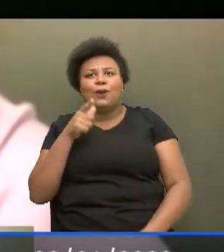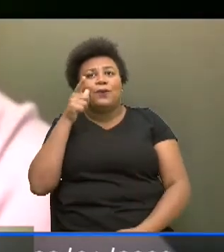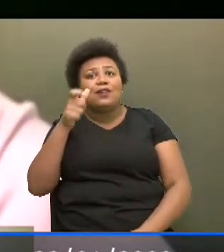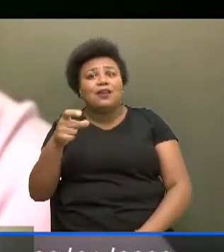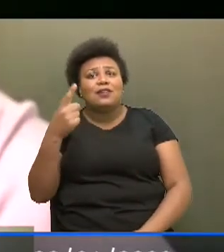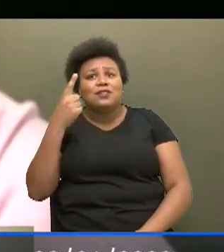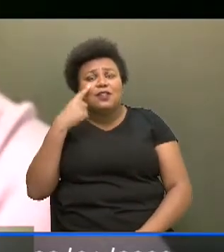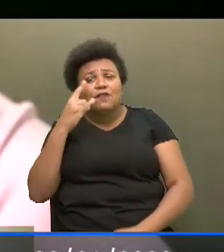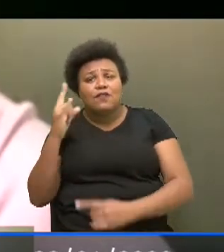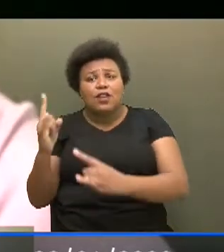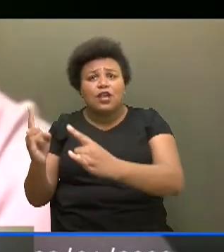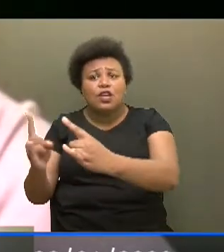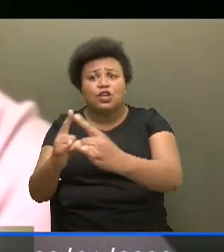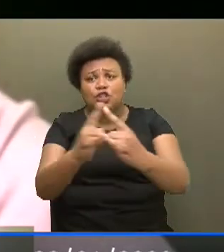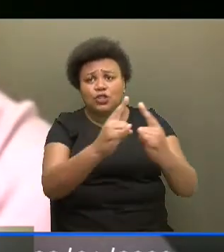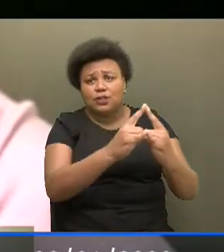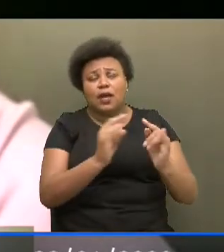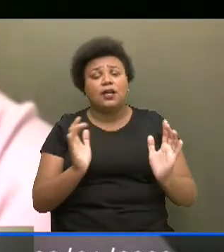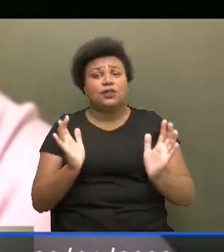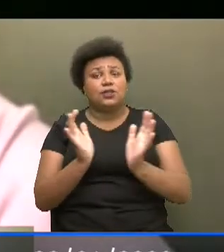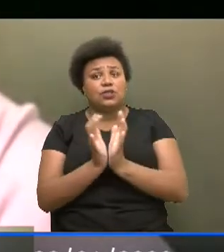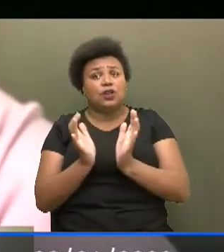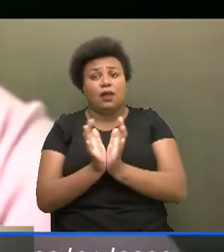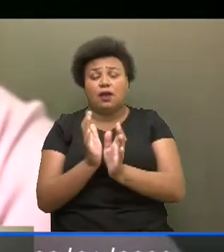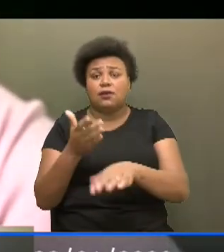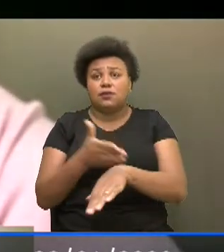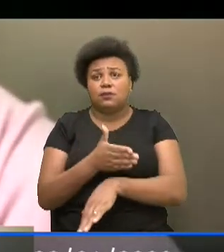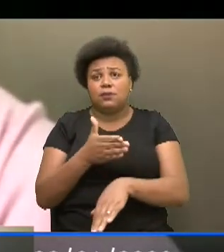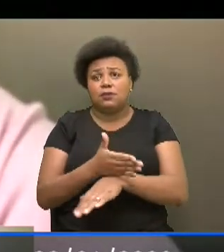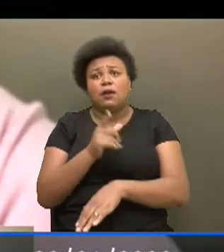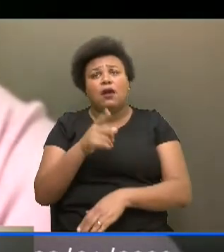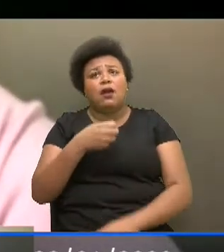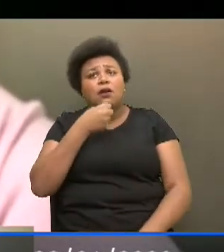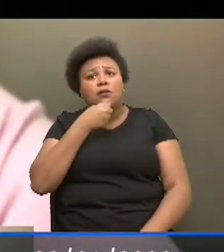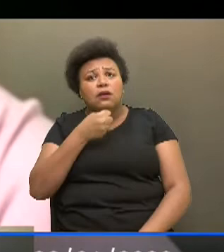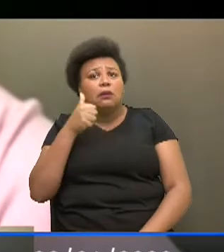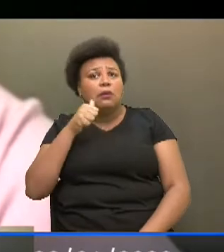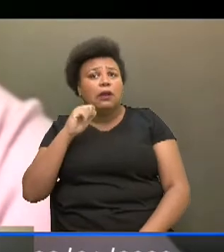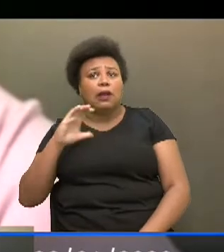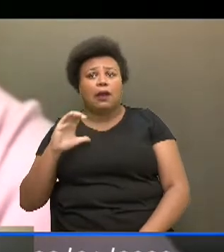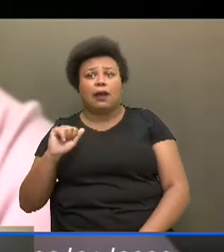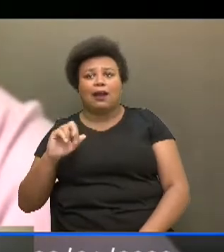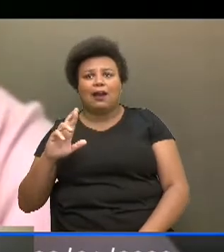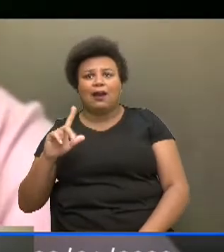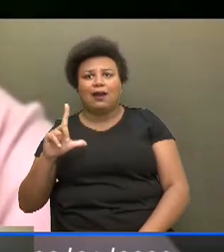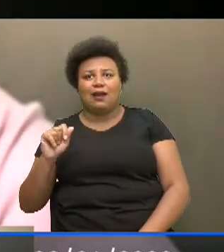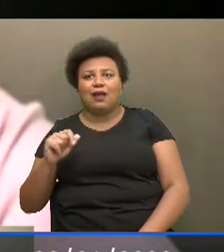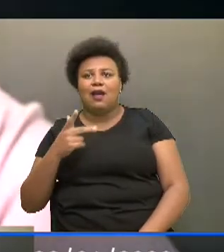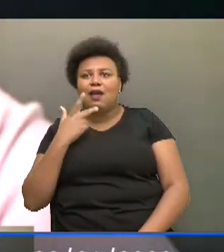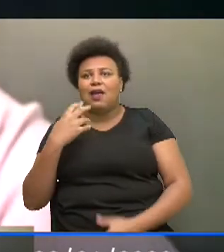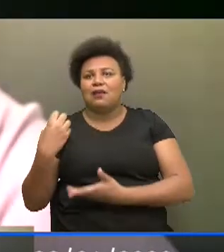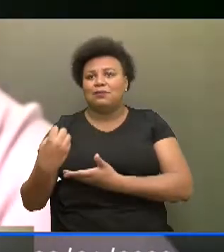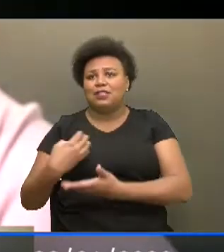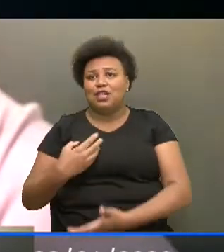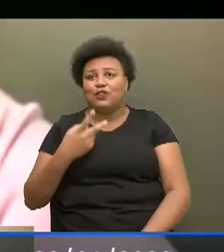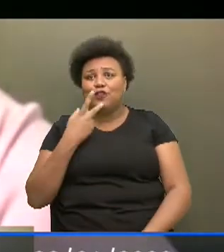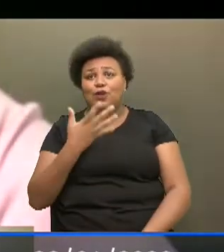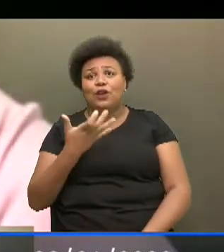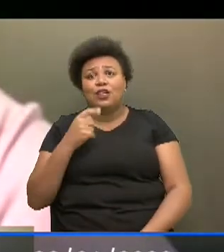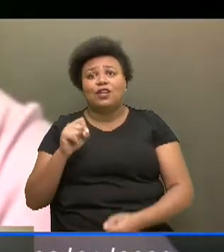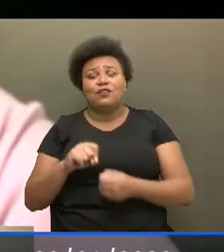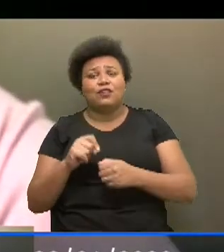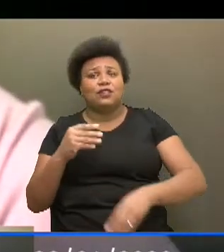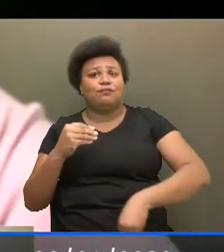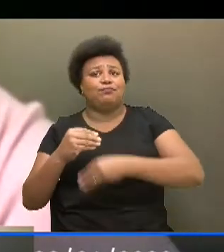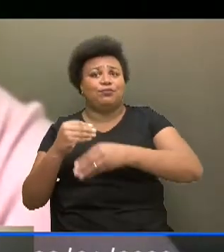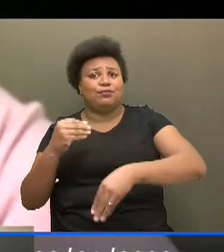as entidades e também os colegas que estão participando, passar a palavra para a Carla, que a Carla ela me mandou uma mensagem aqui dizendo que ela queria fazer uma